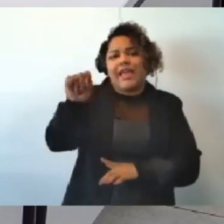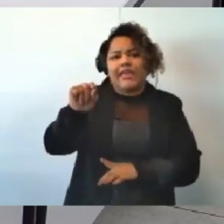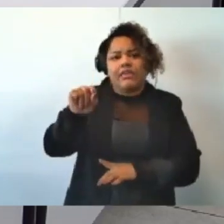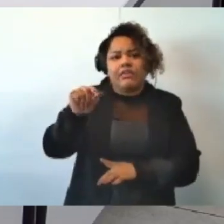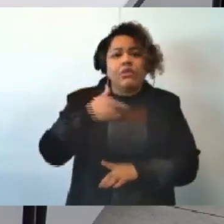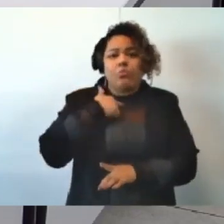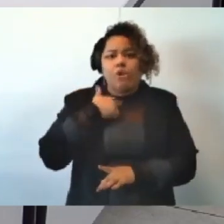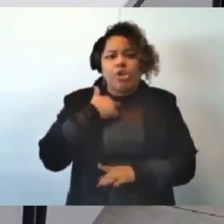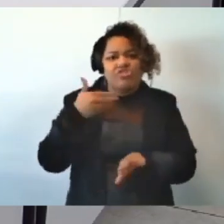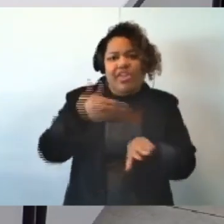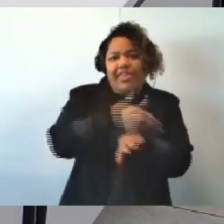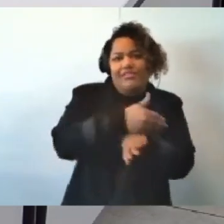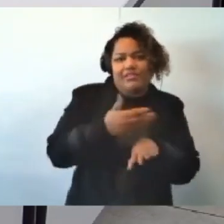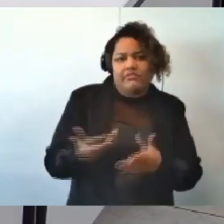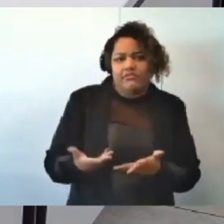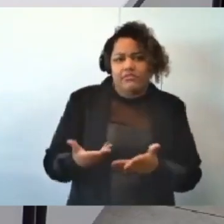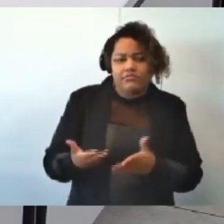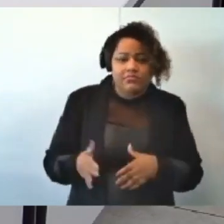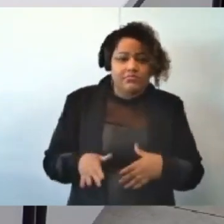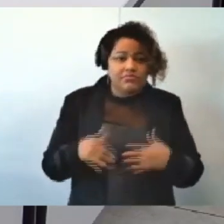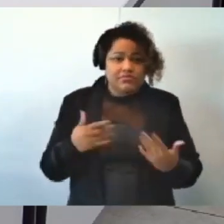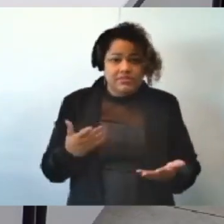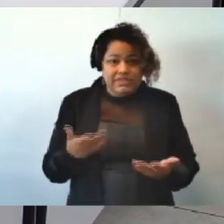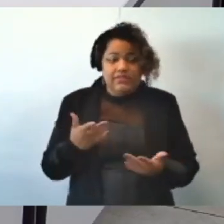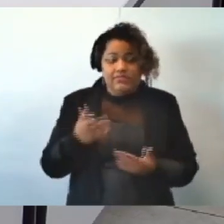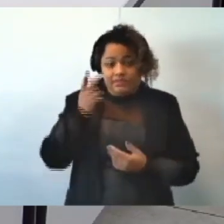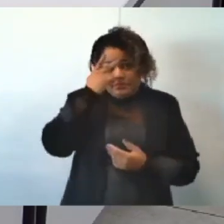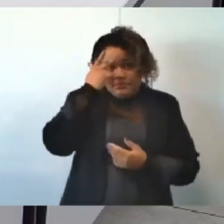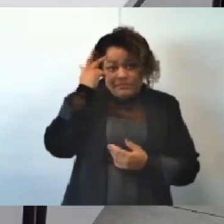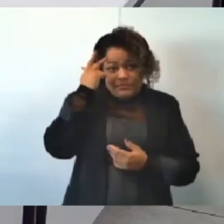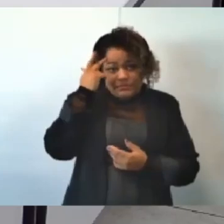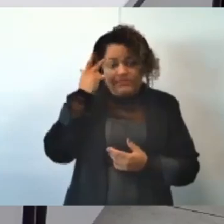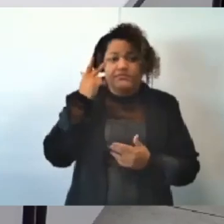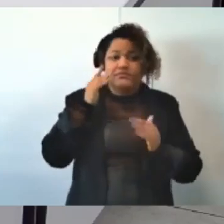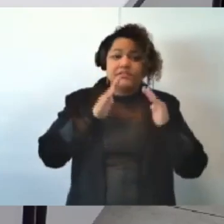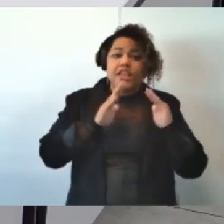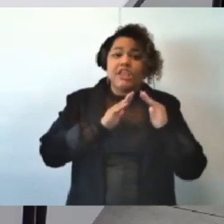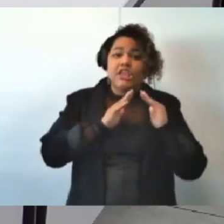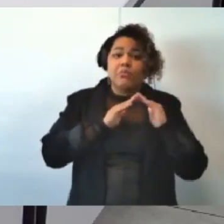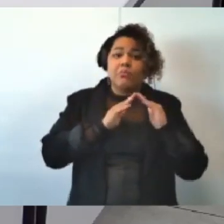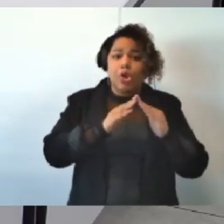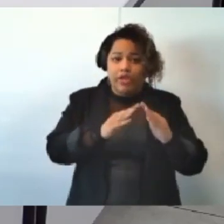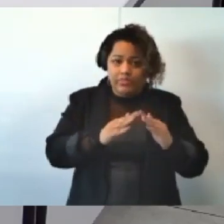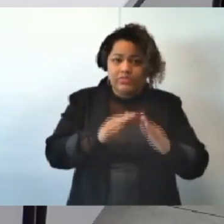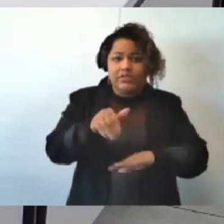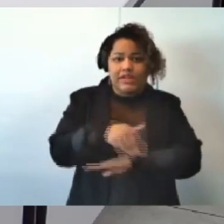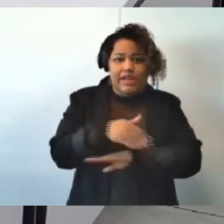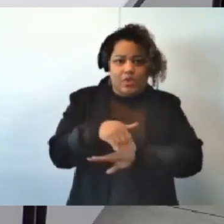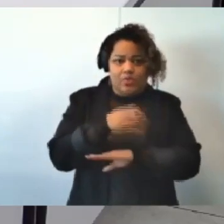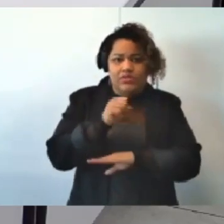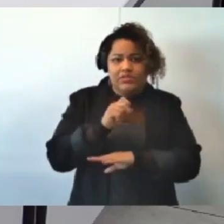as pessoas da rua, da rua, e as pessoas que moram na rua Sapucaí, elas têm que subir